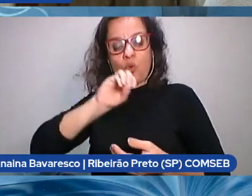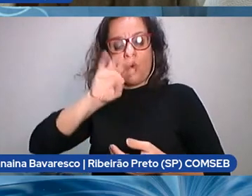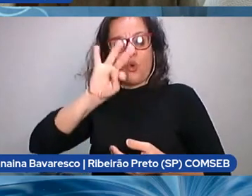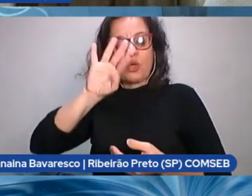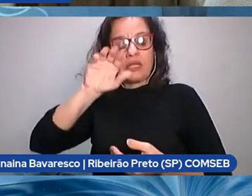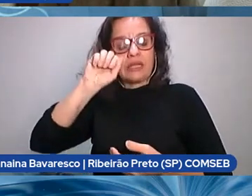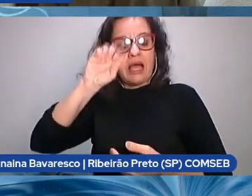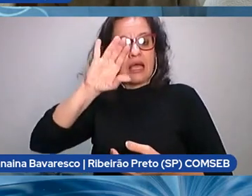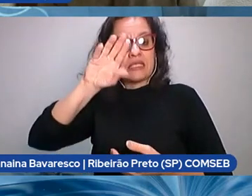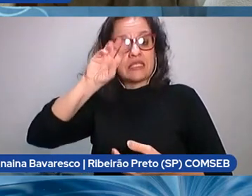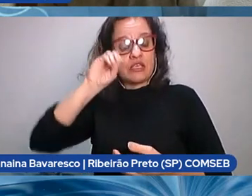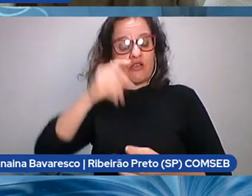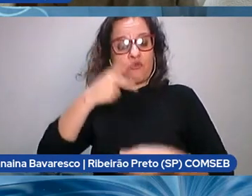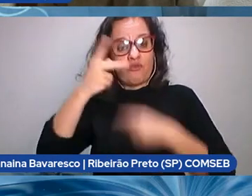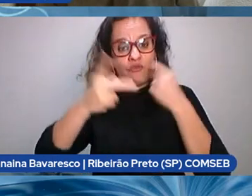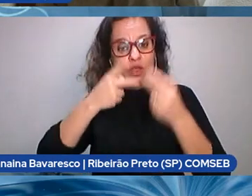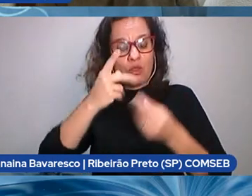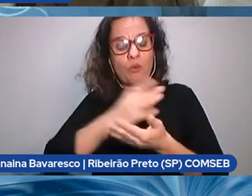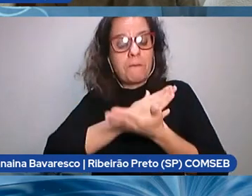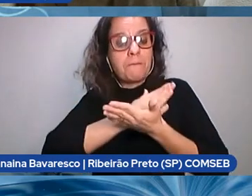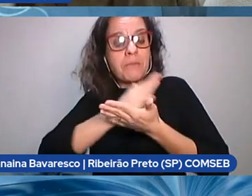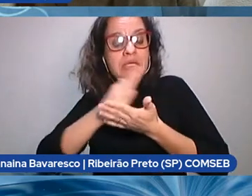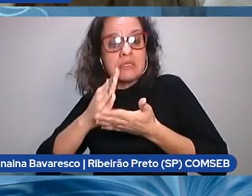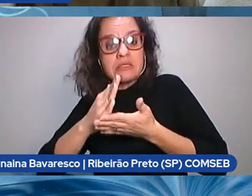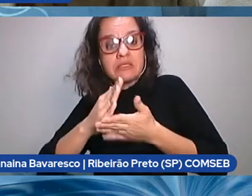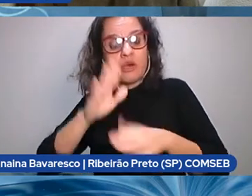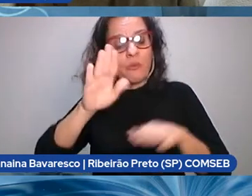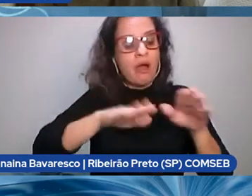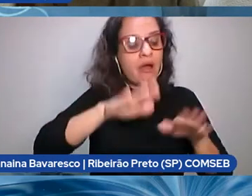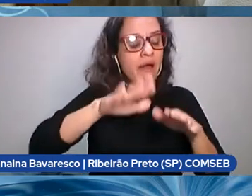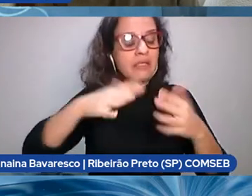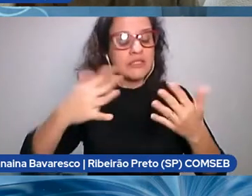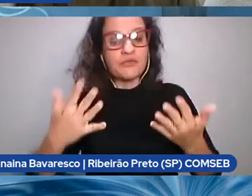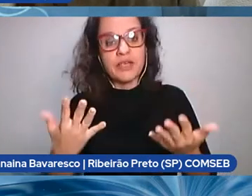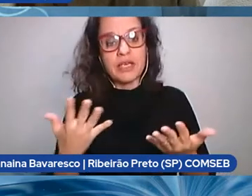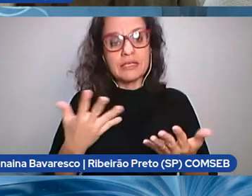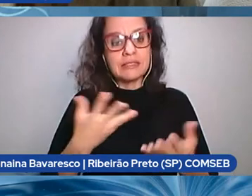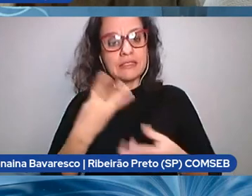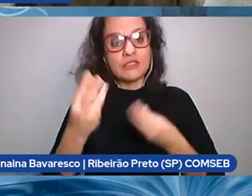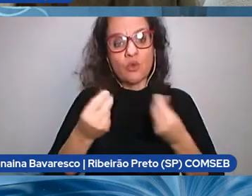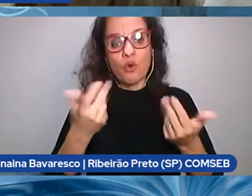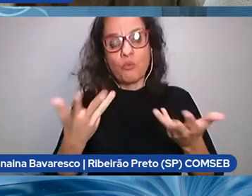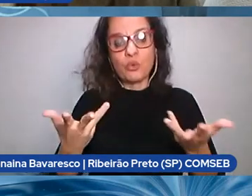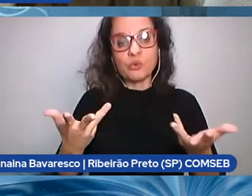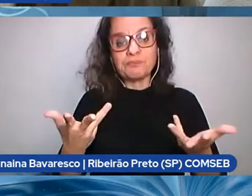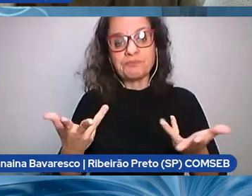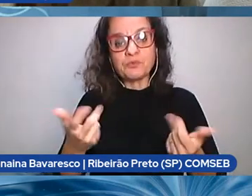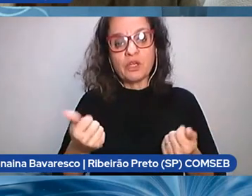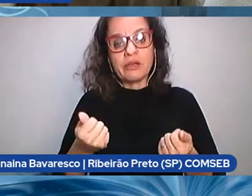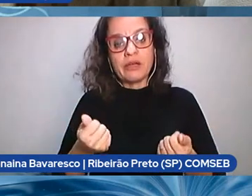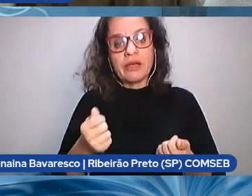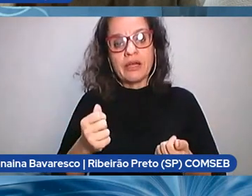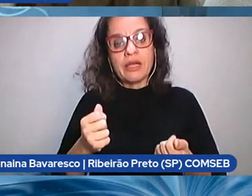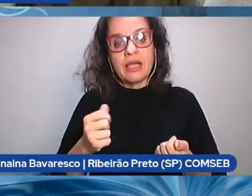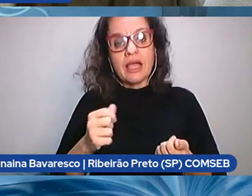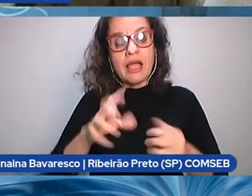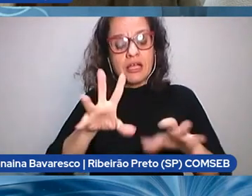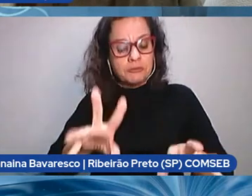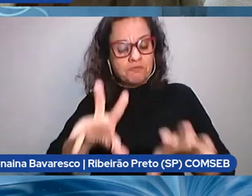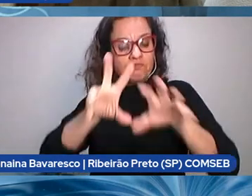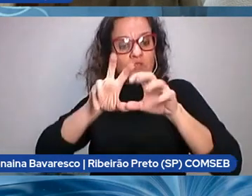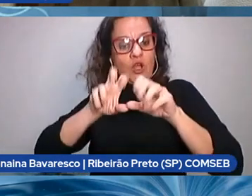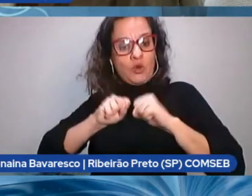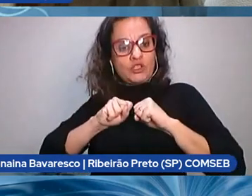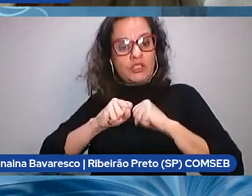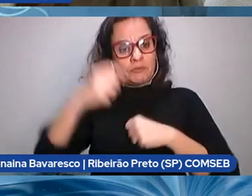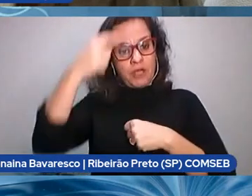referiu, passamos, em determinado momento, diga-se de passagem, adquirimos a consciência